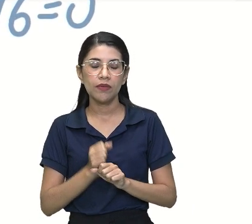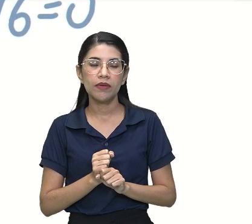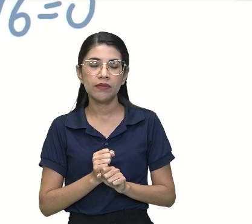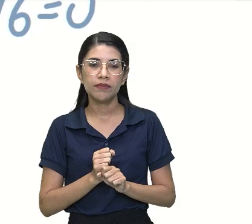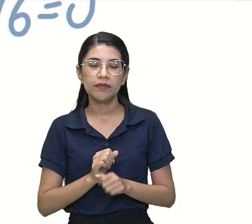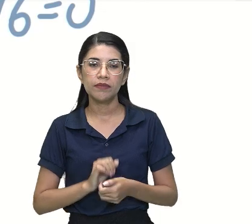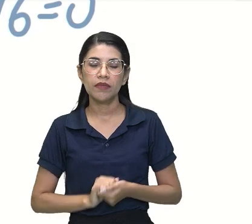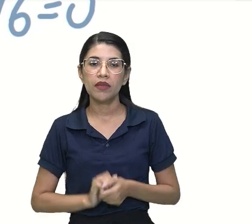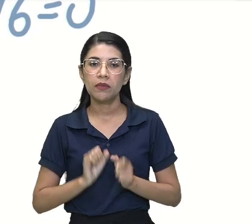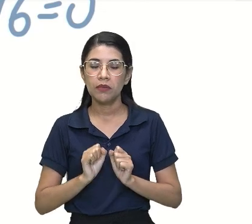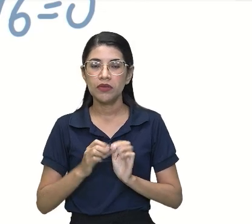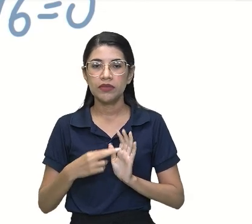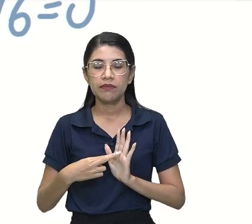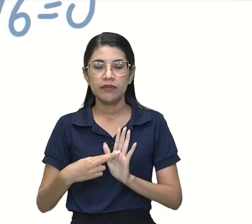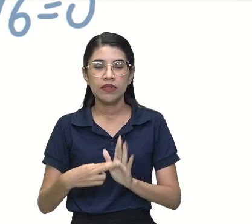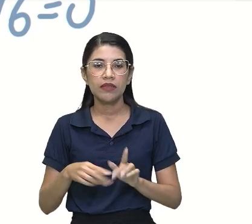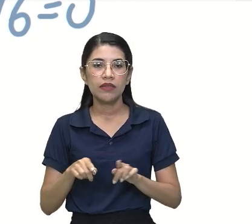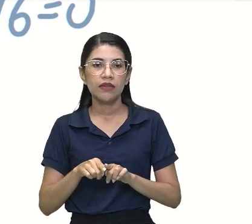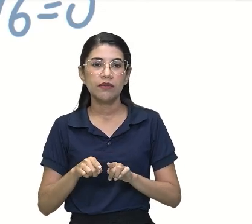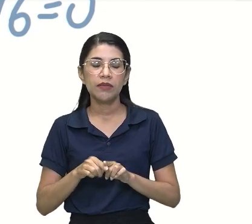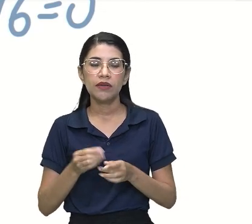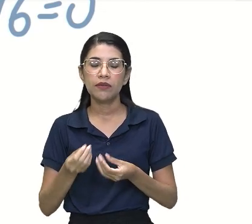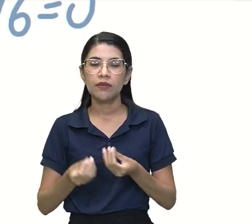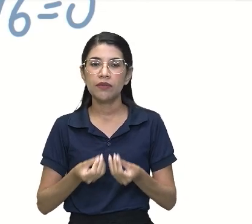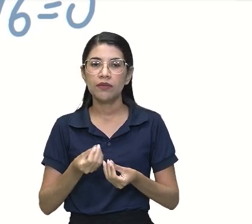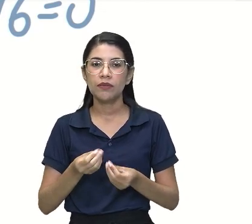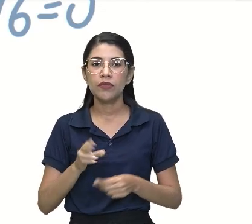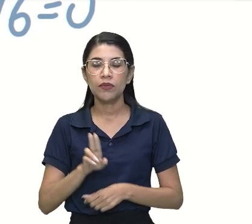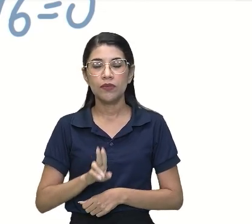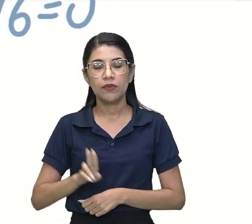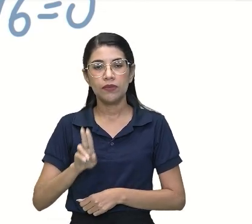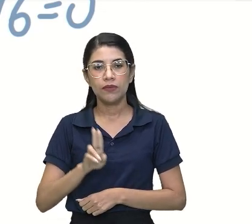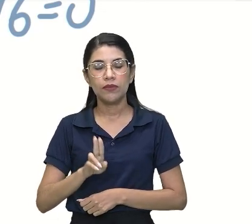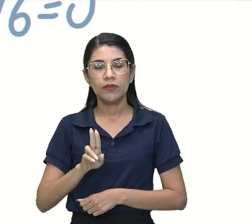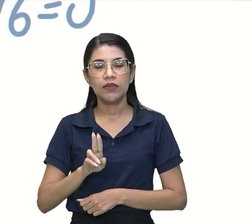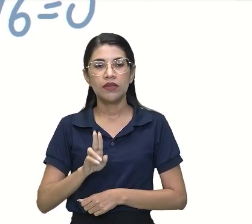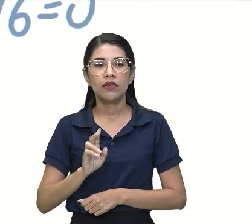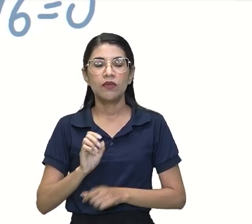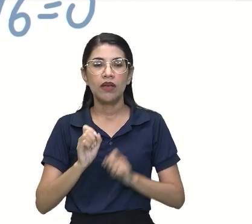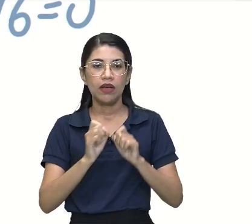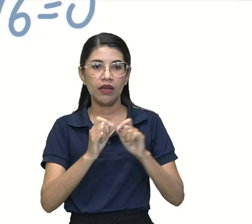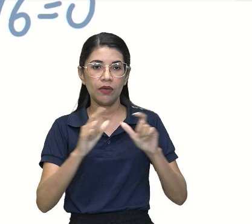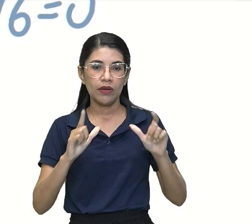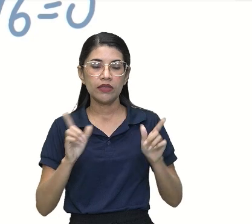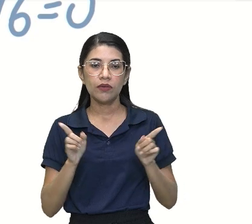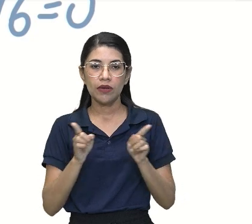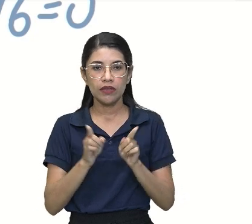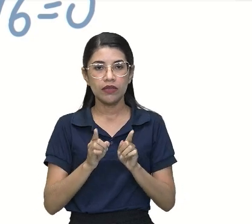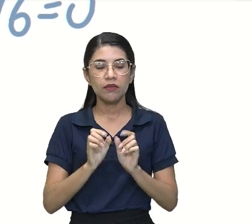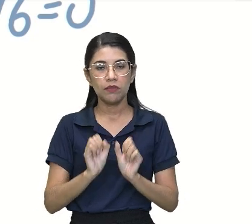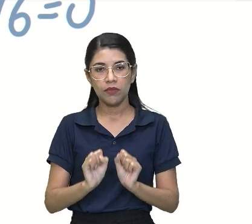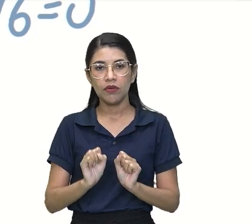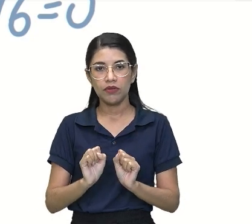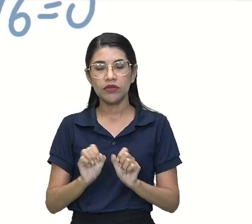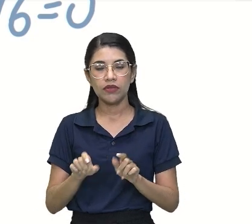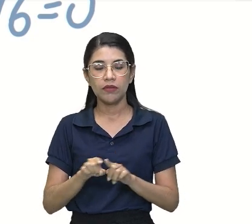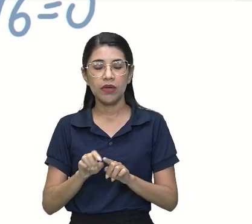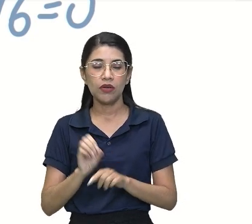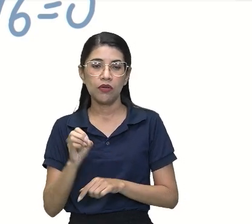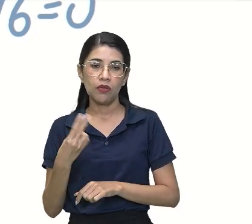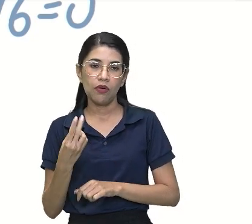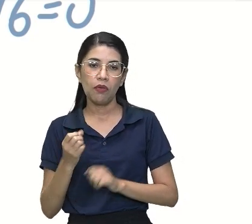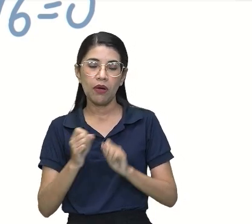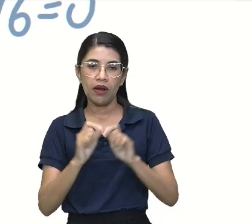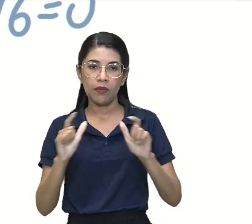representado essa equação, essa circunferência, por meio dessa equação reduzida aqui que nós já fizemos, ou dessa maneira que